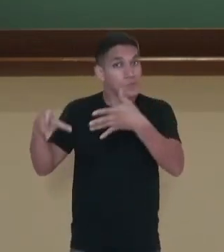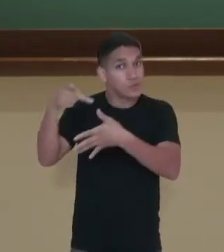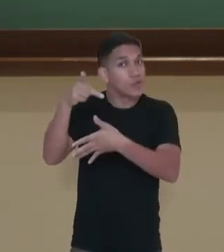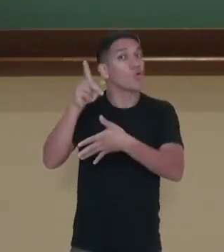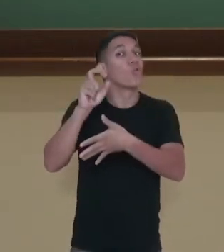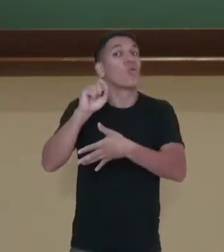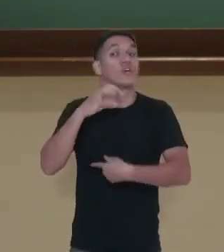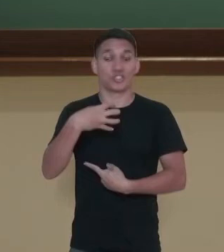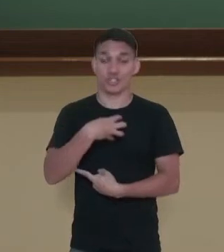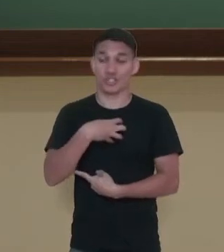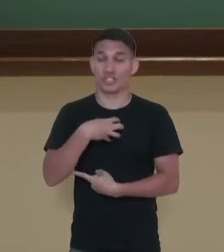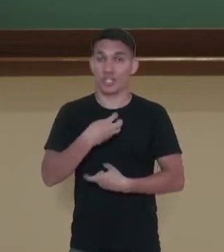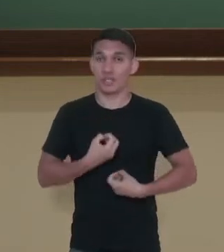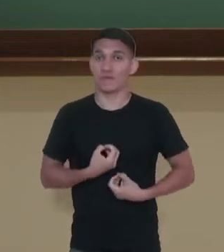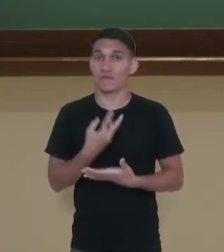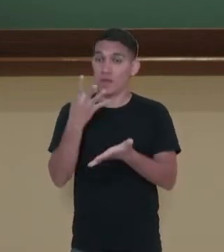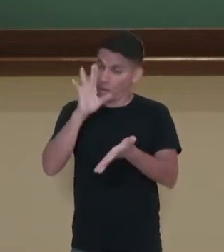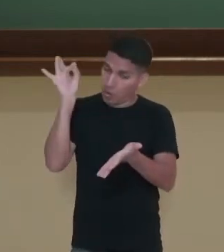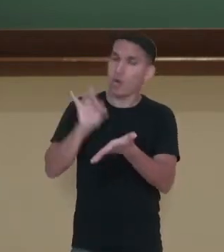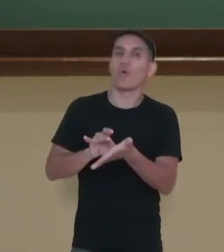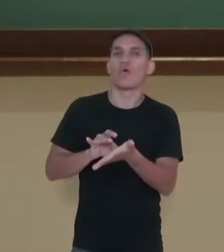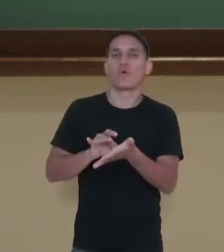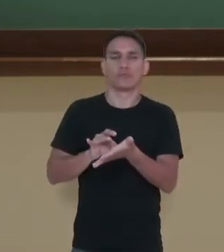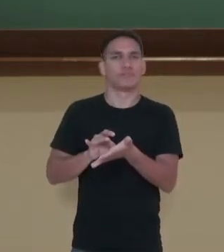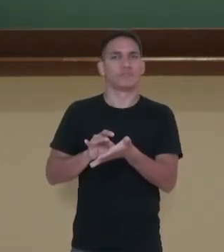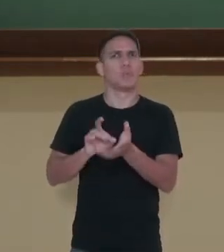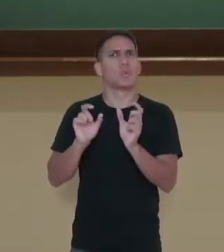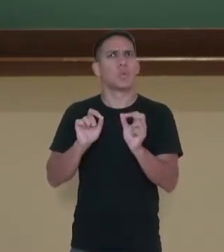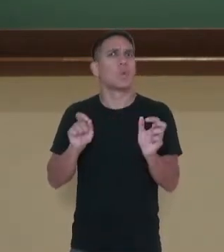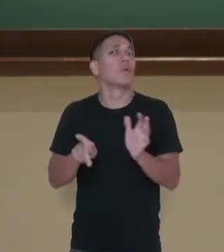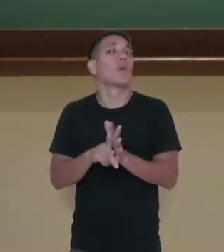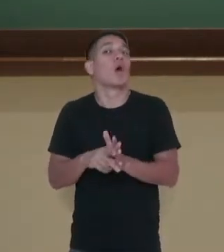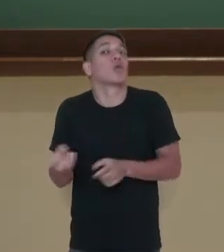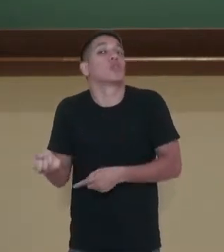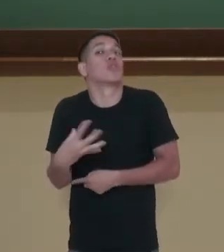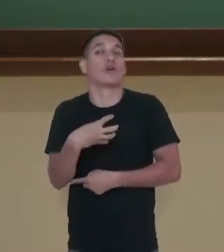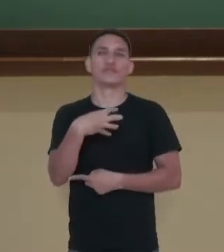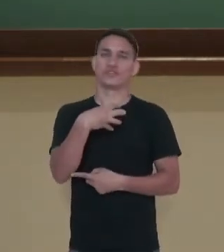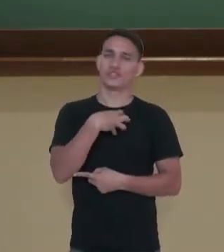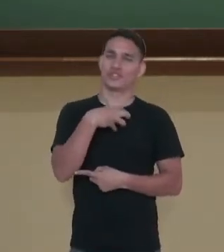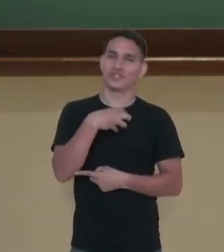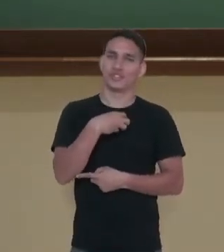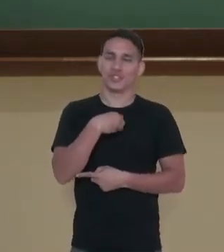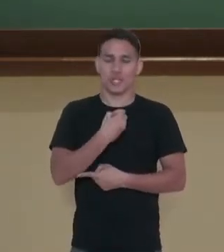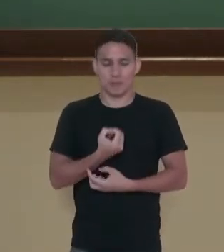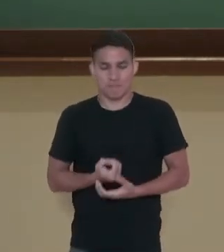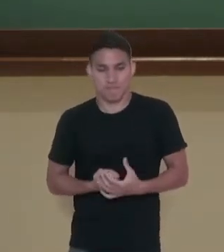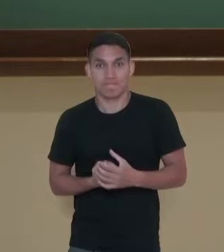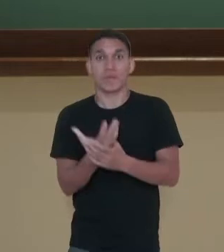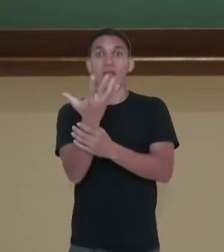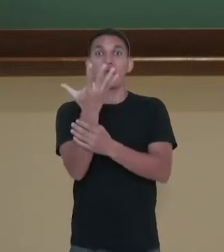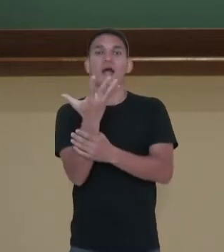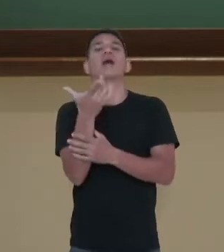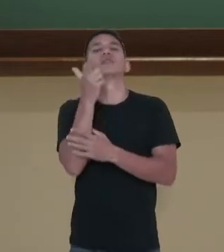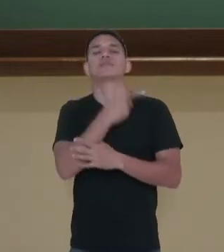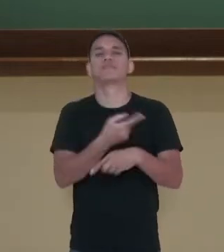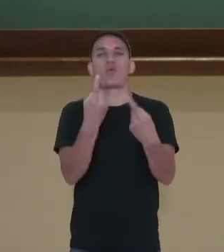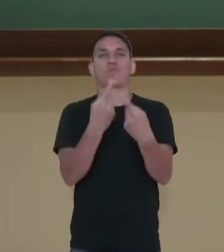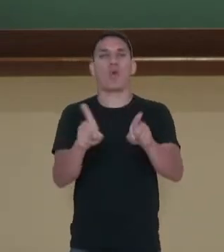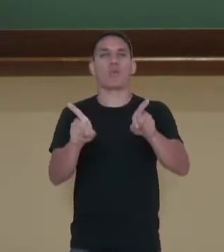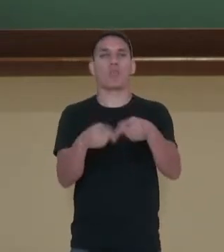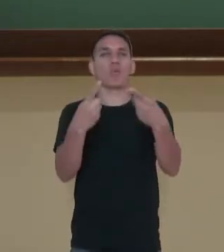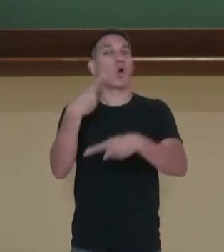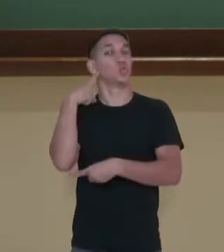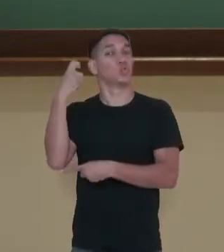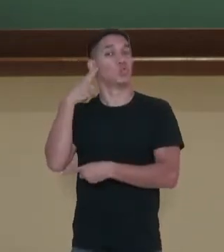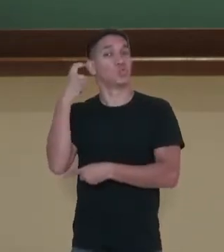formas de expressão originais na concepção, buscar novas formas de produzir